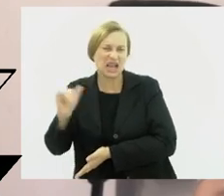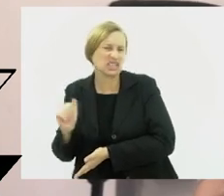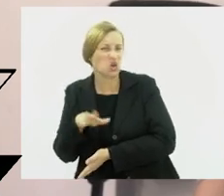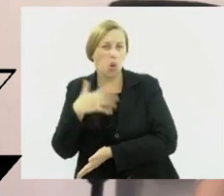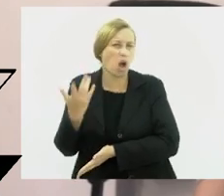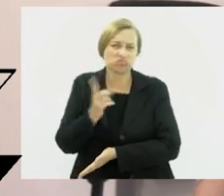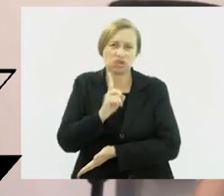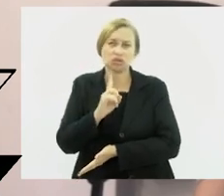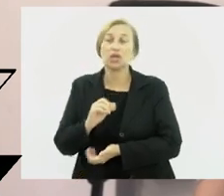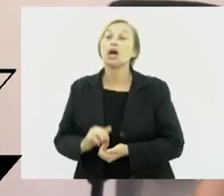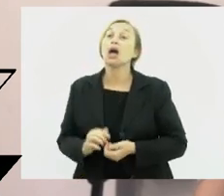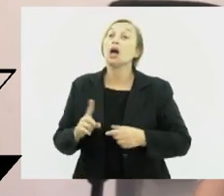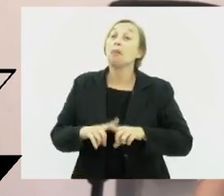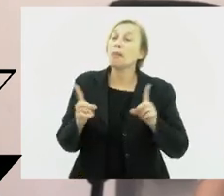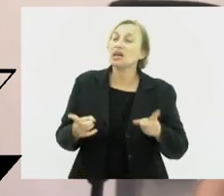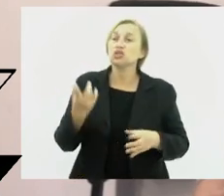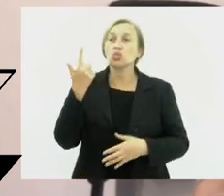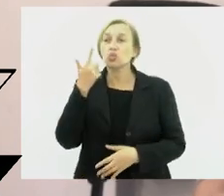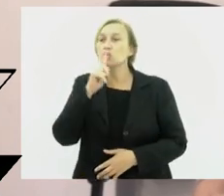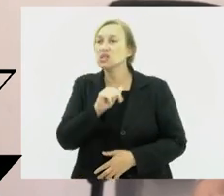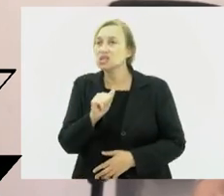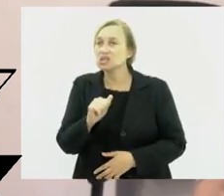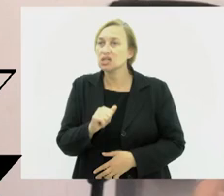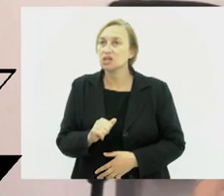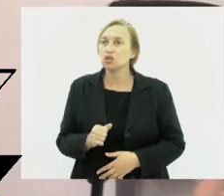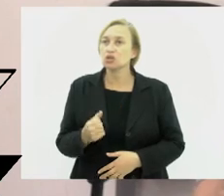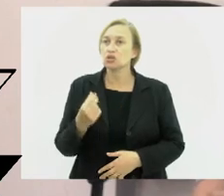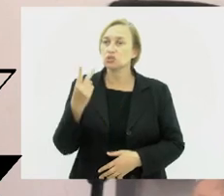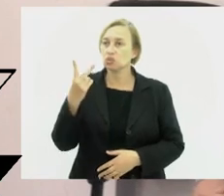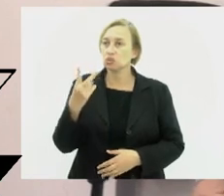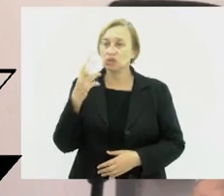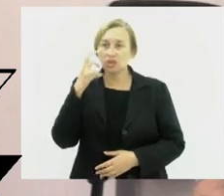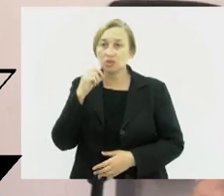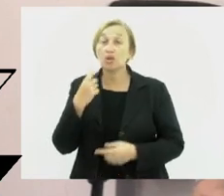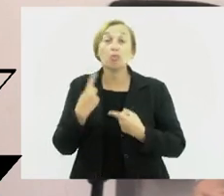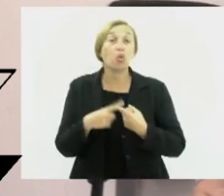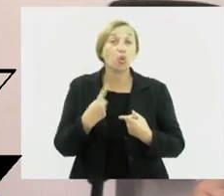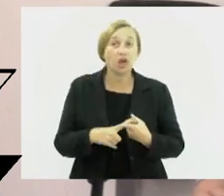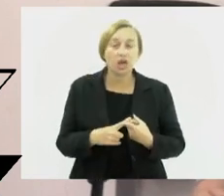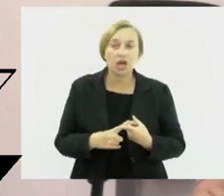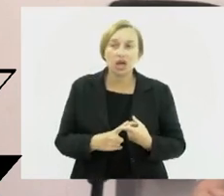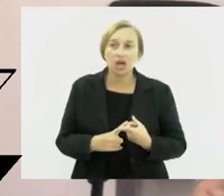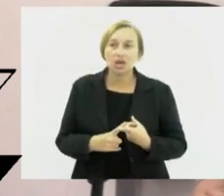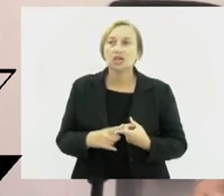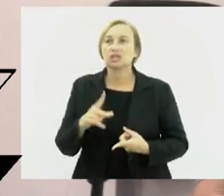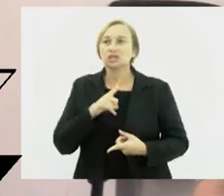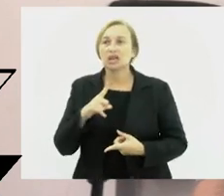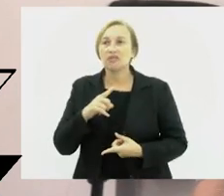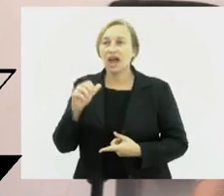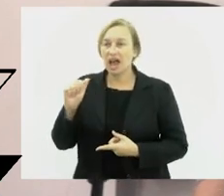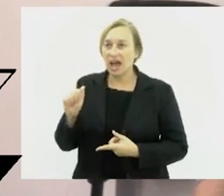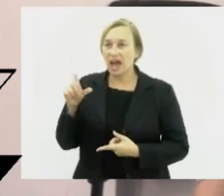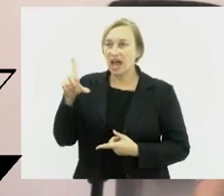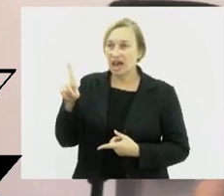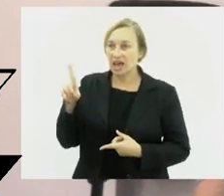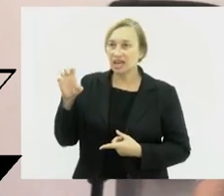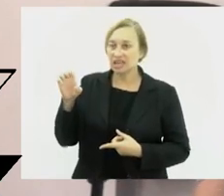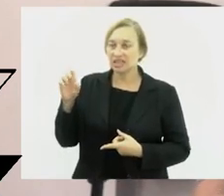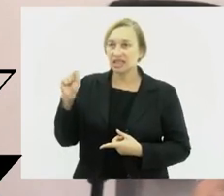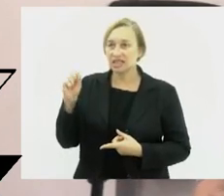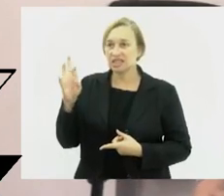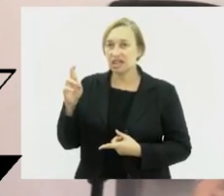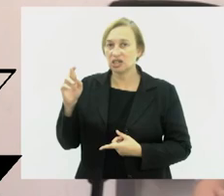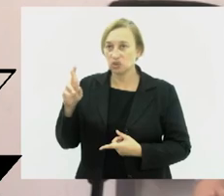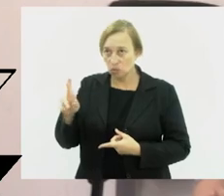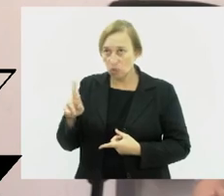também. Mas a gente conseguiu pelo menos duas adoções, porque a gente teve adestradores voluntários que chegaram